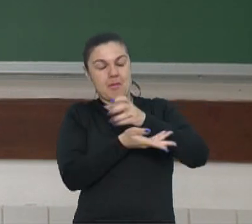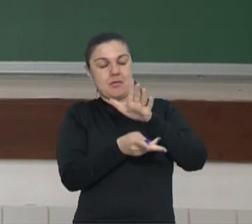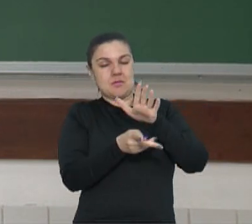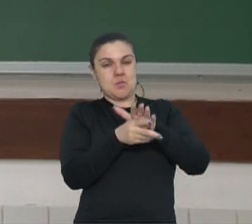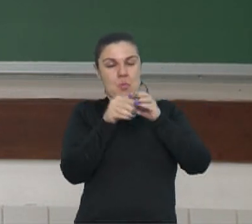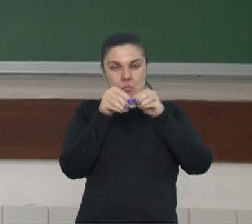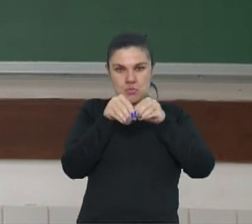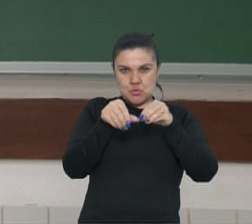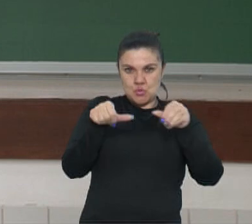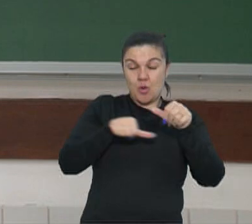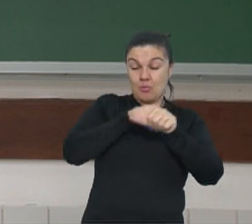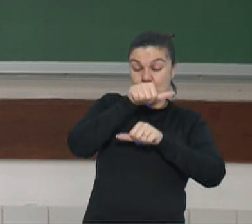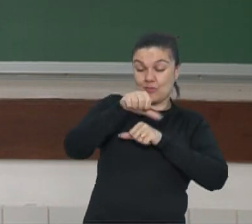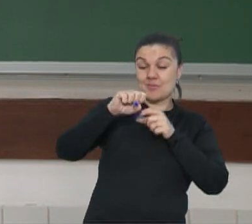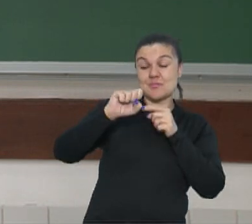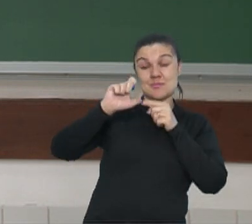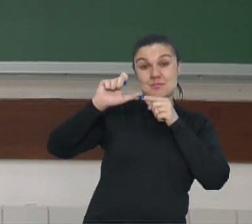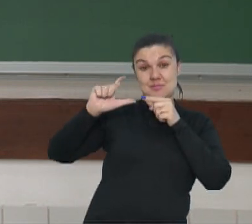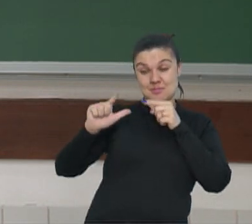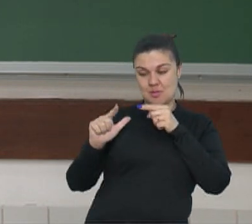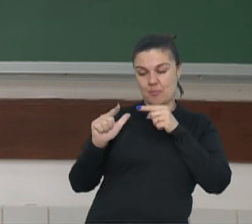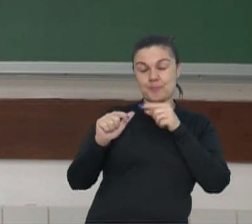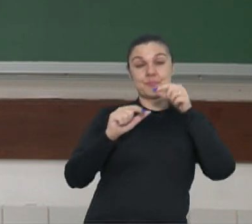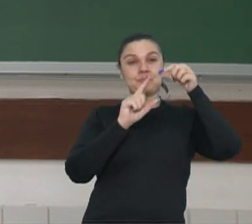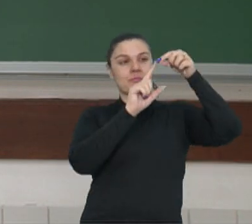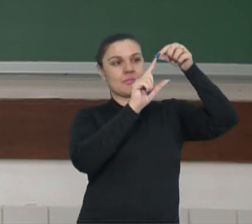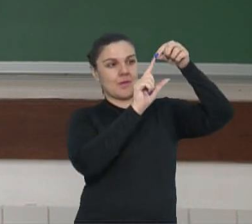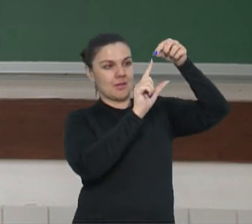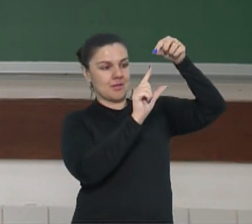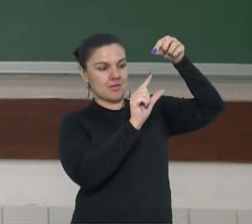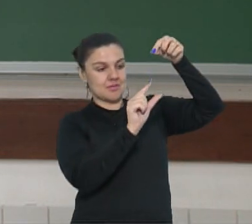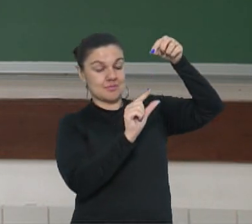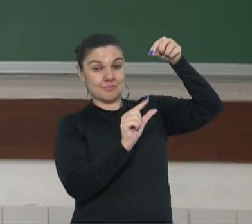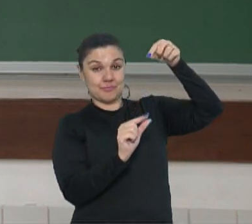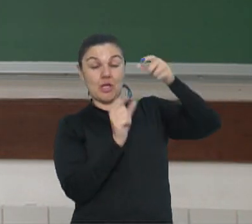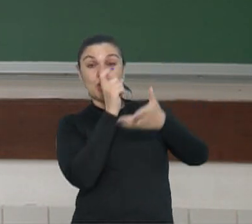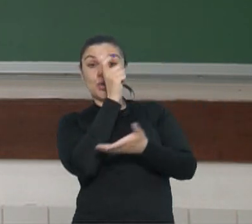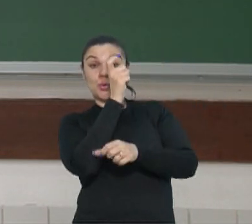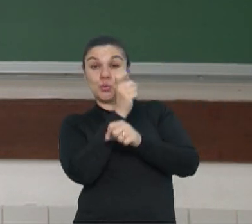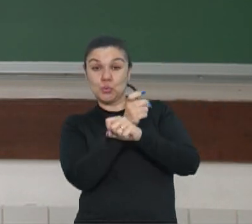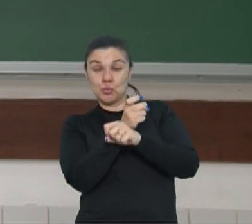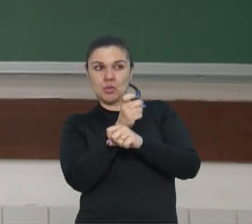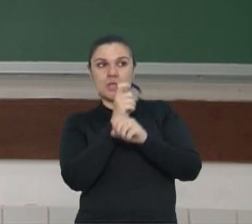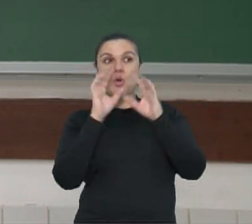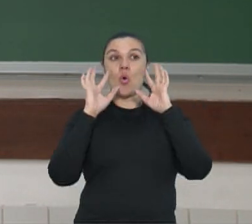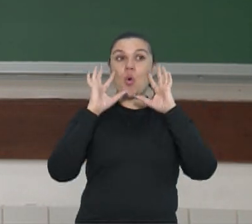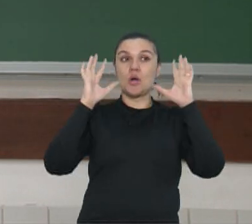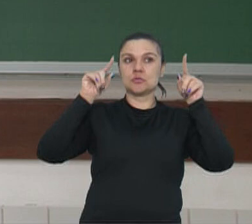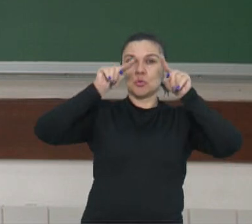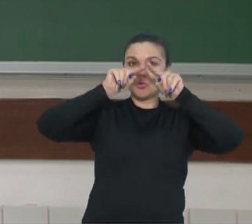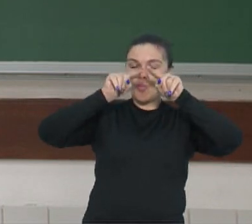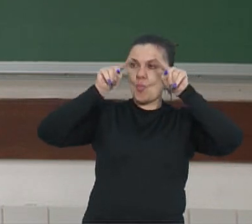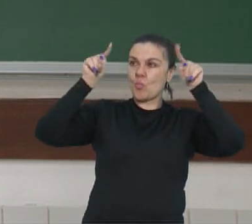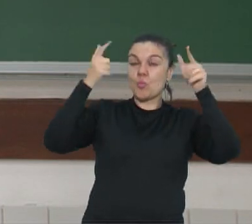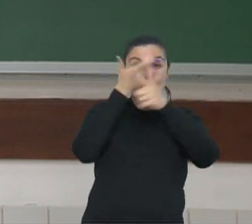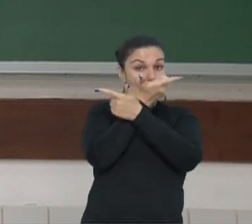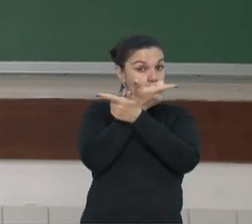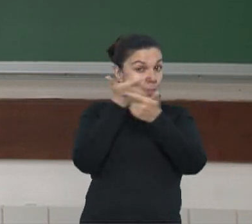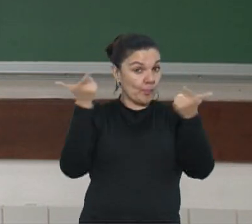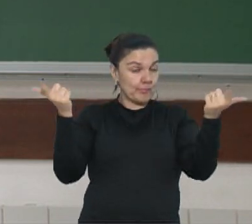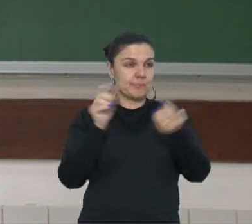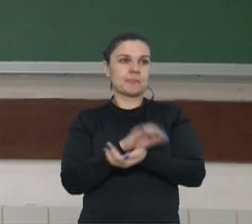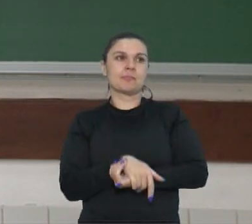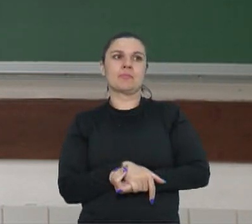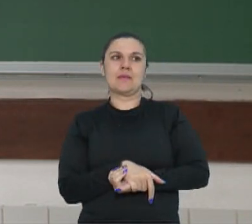solo, formando sais e esses sais sendo transportados. O que acontece é que quando chega nesse vazio que é a